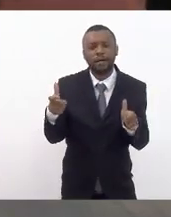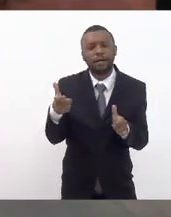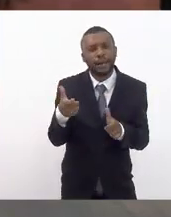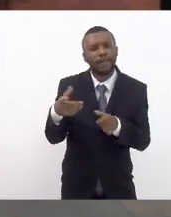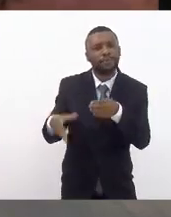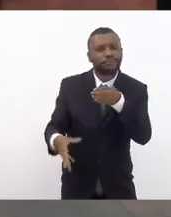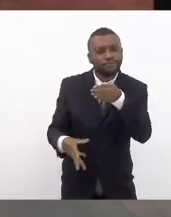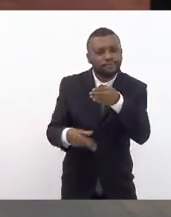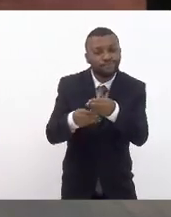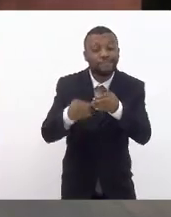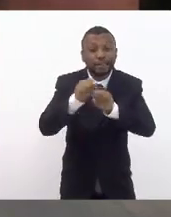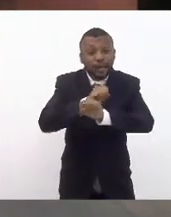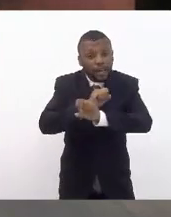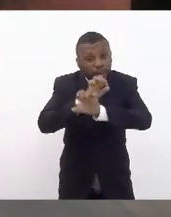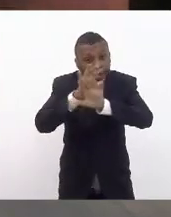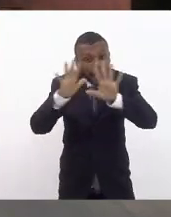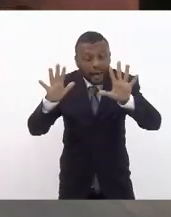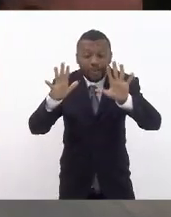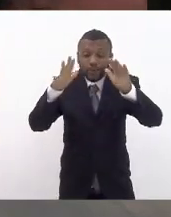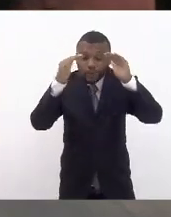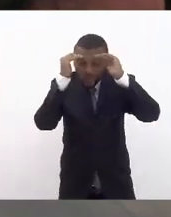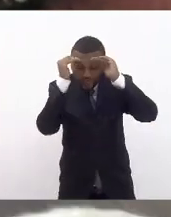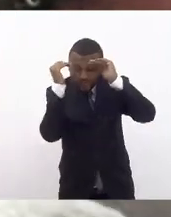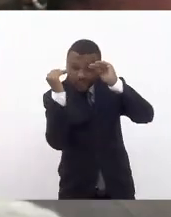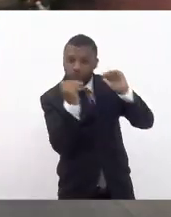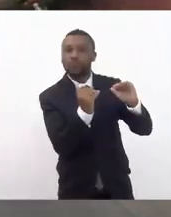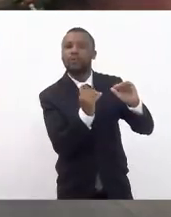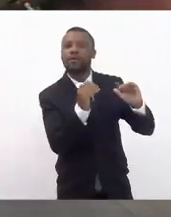aqui, com muito respeito,